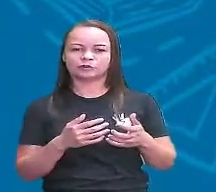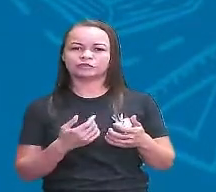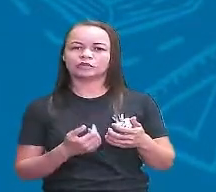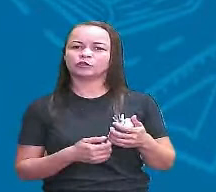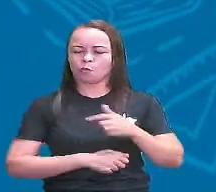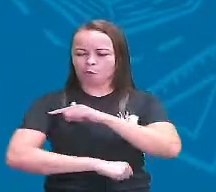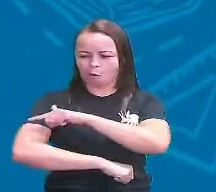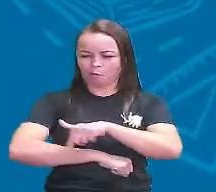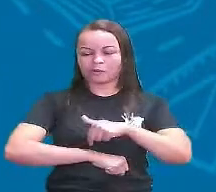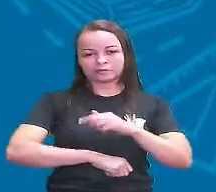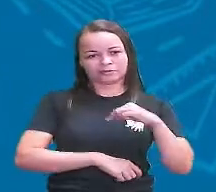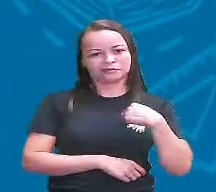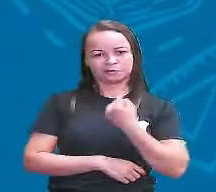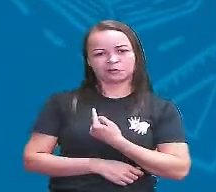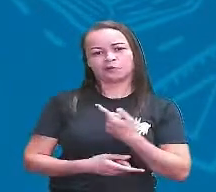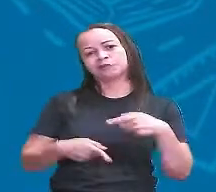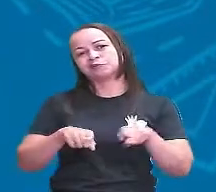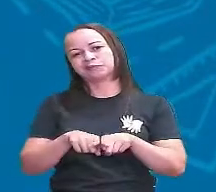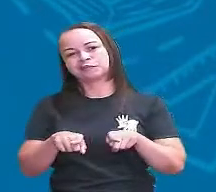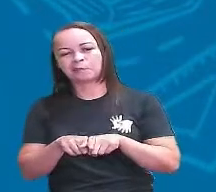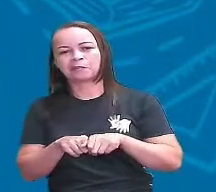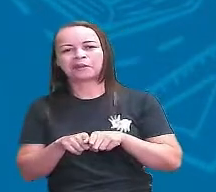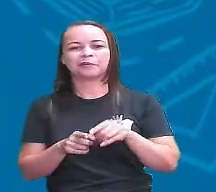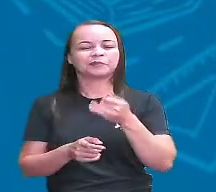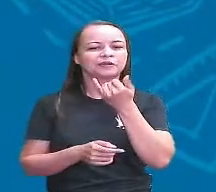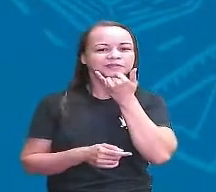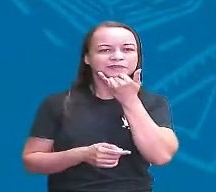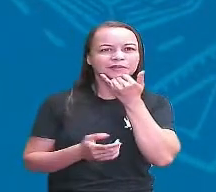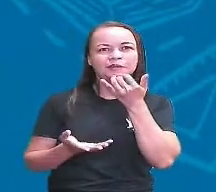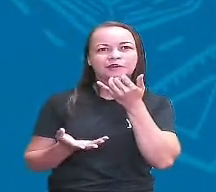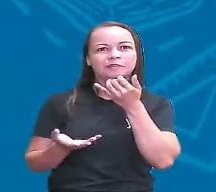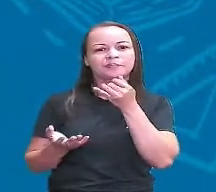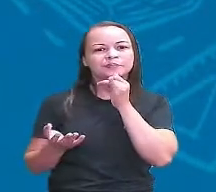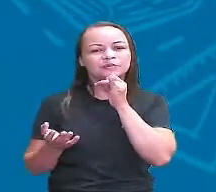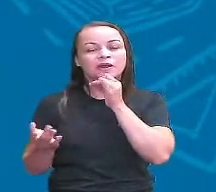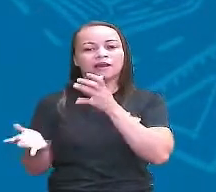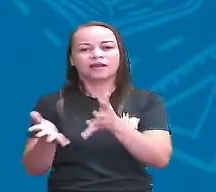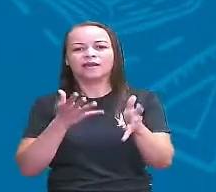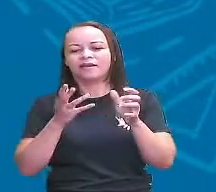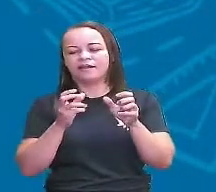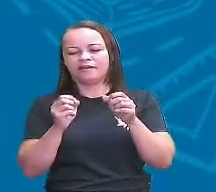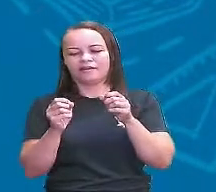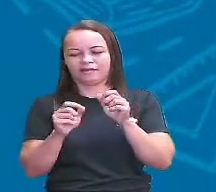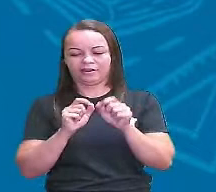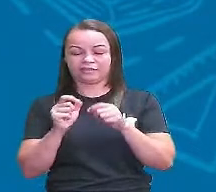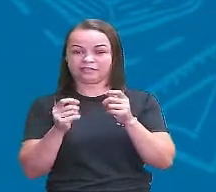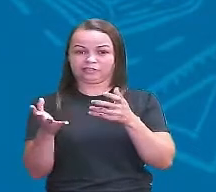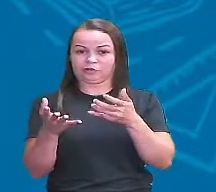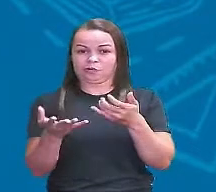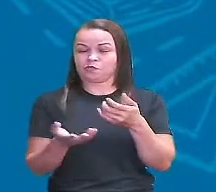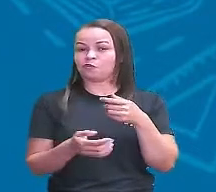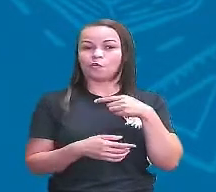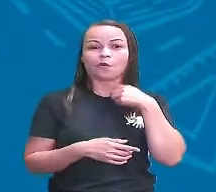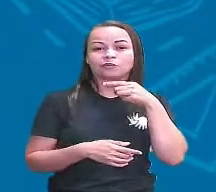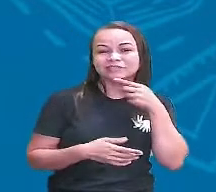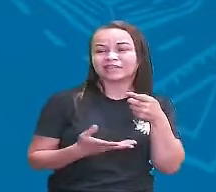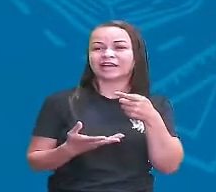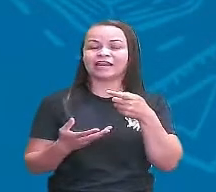comportamento nosso, às vezes. Às vezes a gente quer uma coisa, mas a gente vê que não vai ser fácil, não consegue e acaba